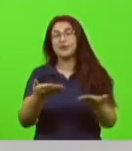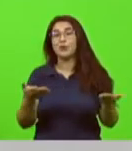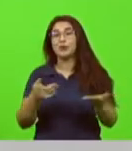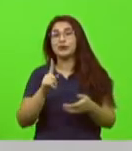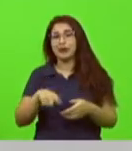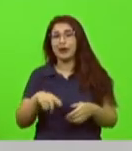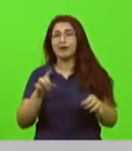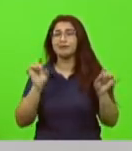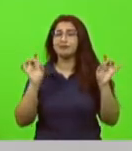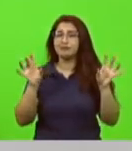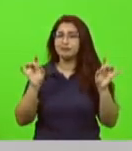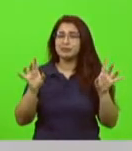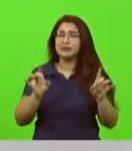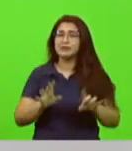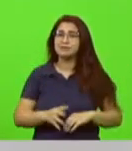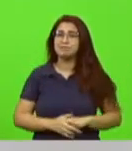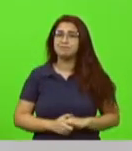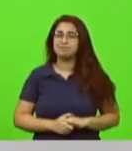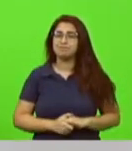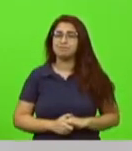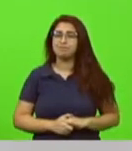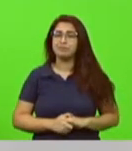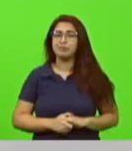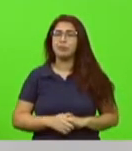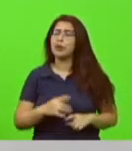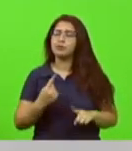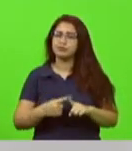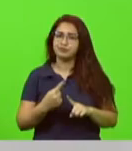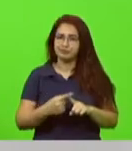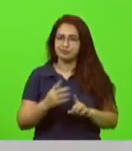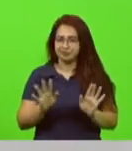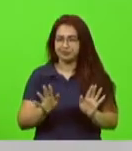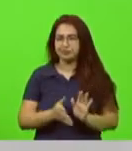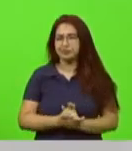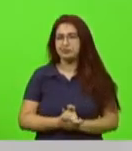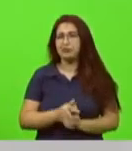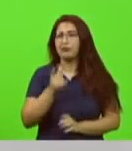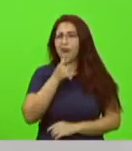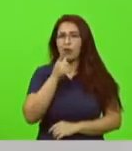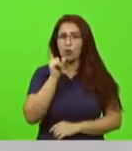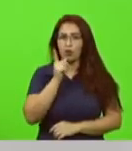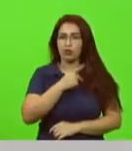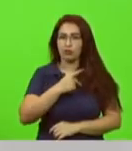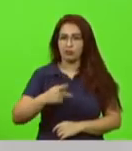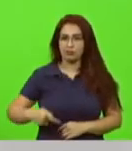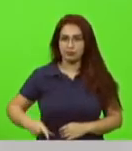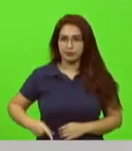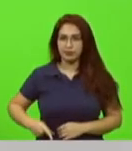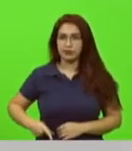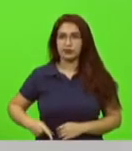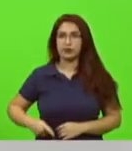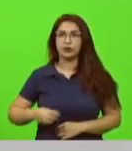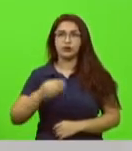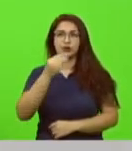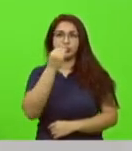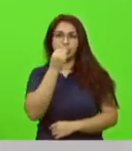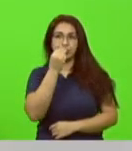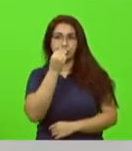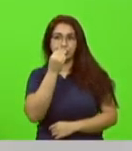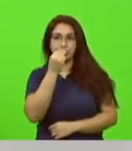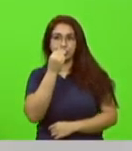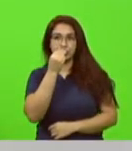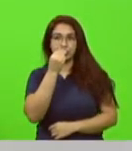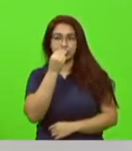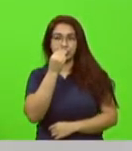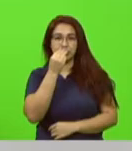especial também. Porque ontem, o presidente Moacir me incumbiu a